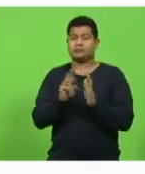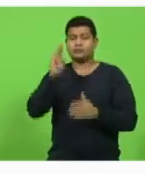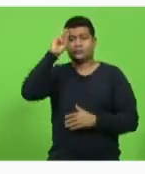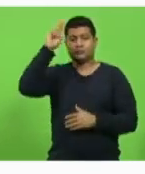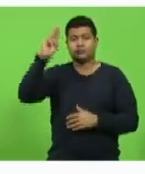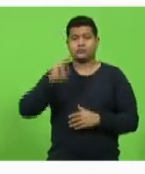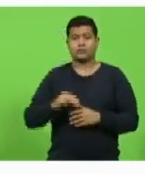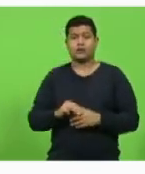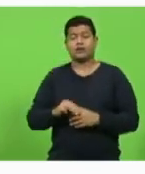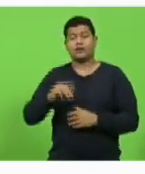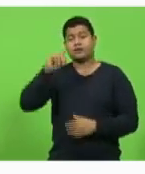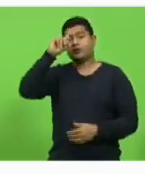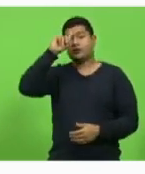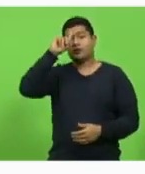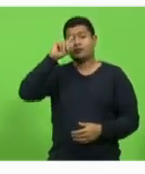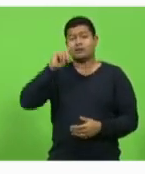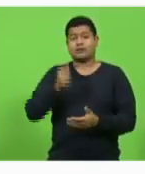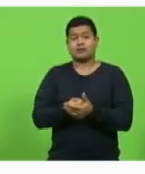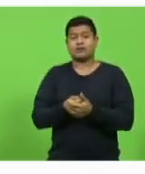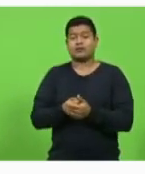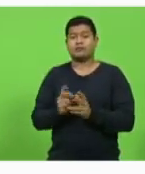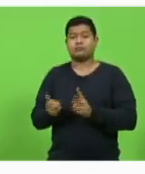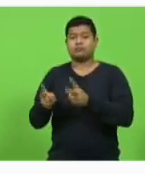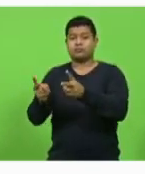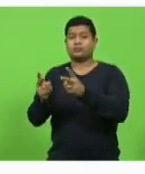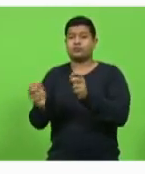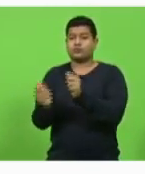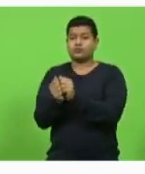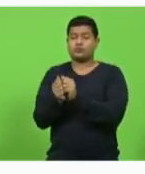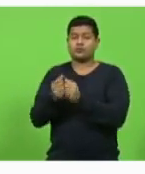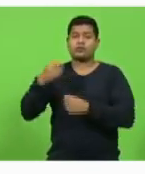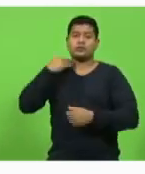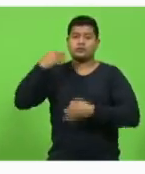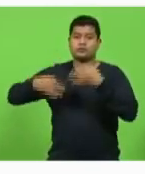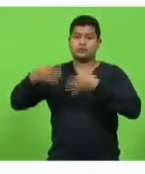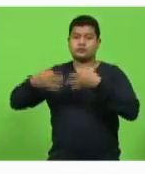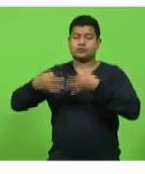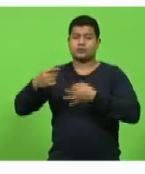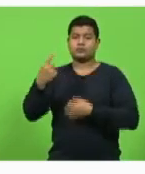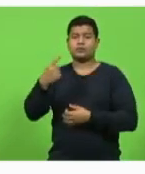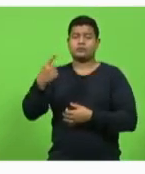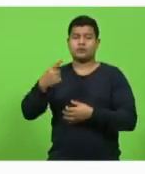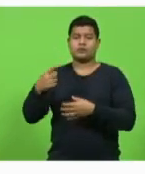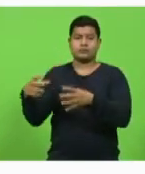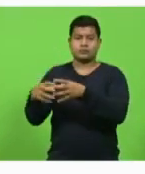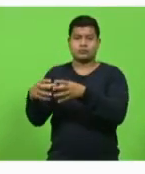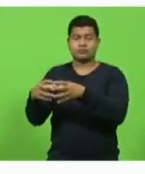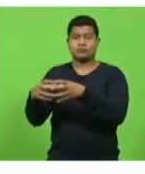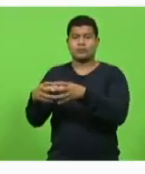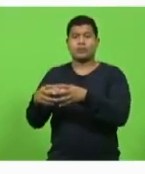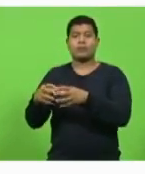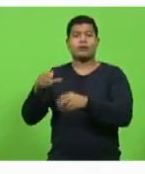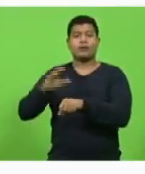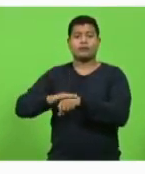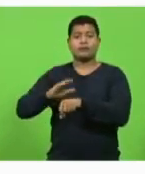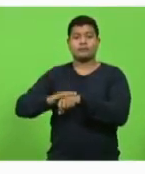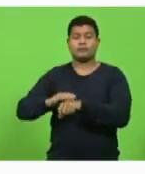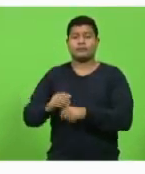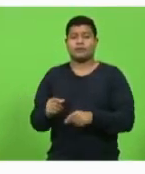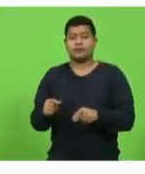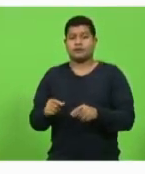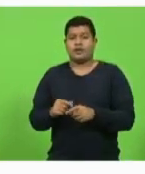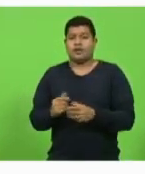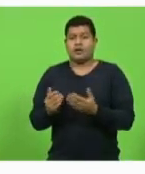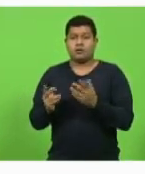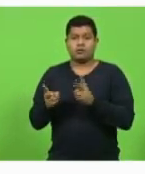outro sim, o prosseguimento da ação junto ao juiz de primeiro grau competente a respeito dos demais investigados. Com